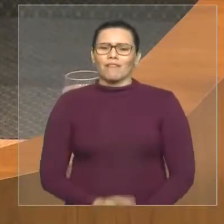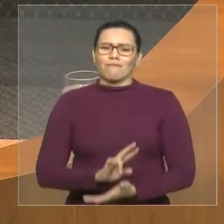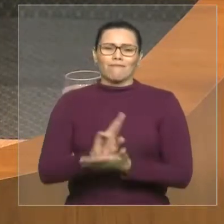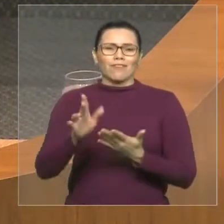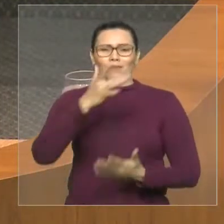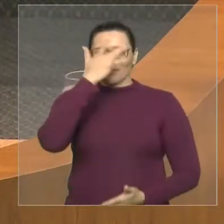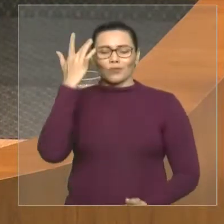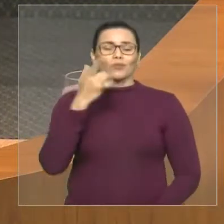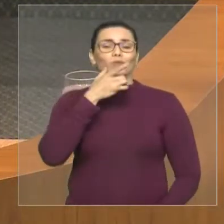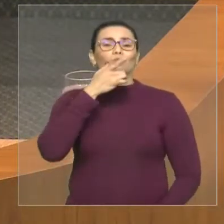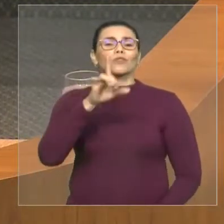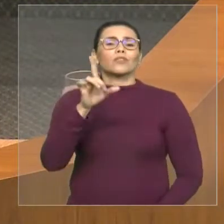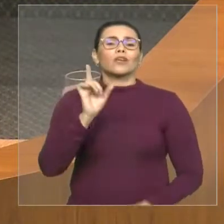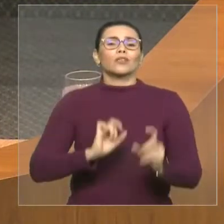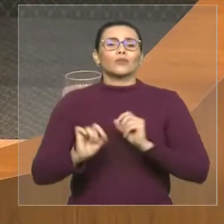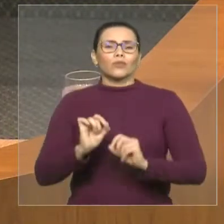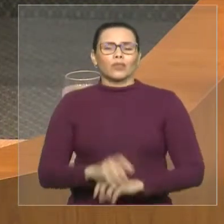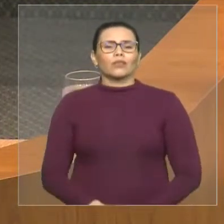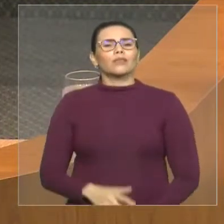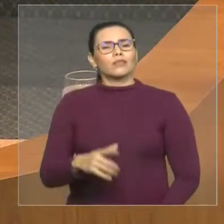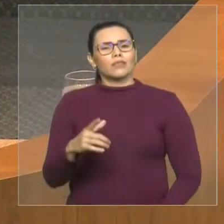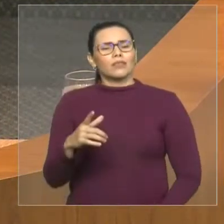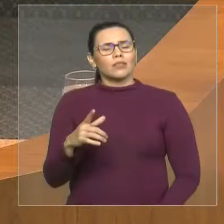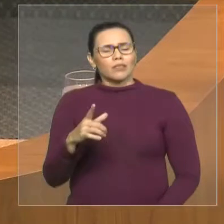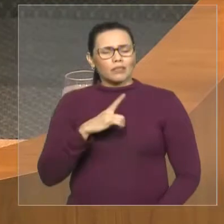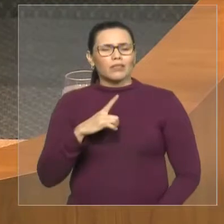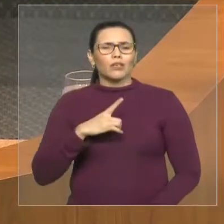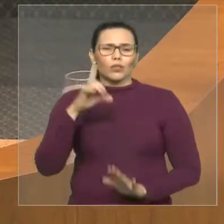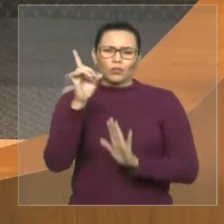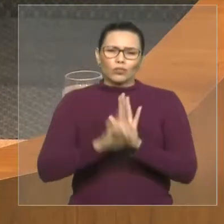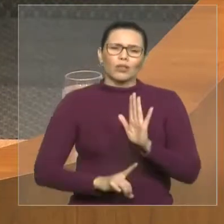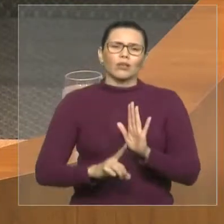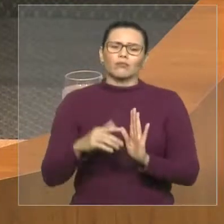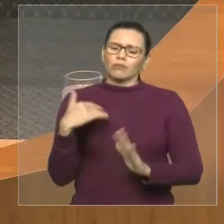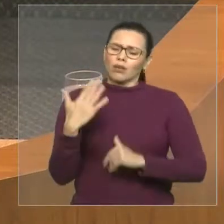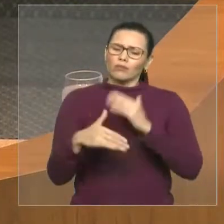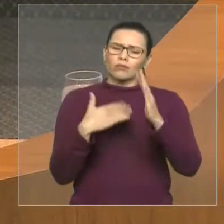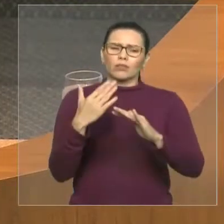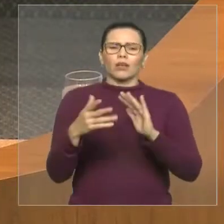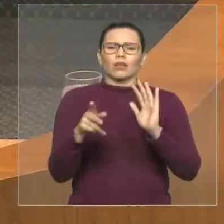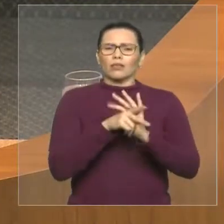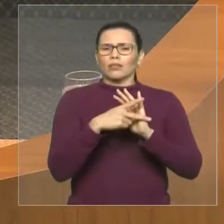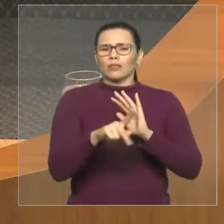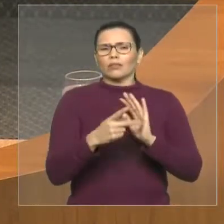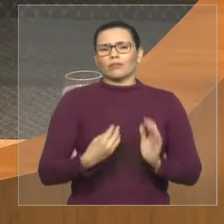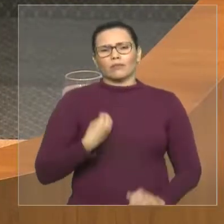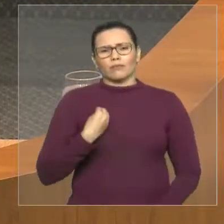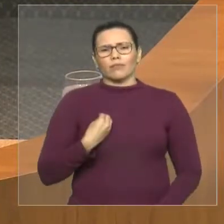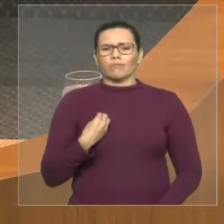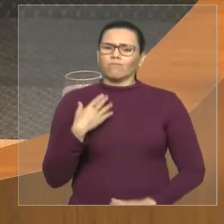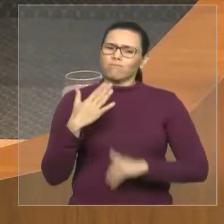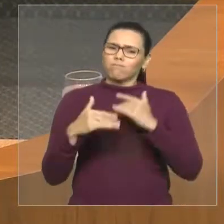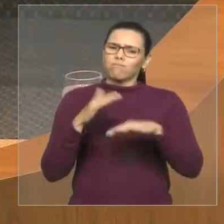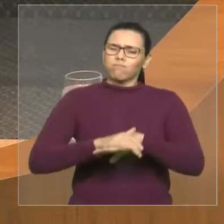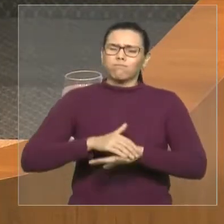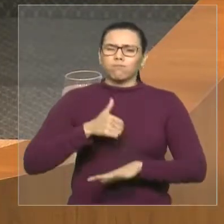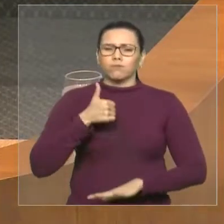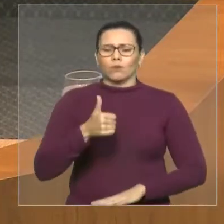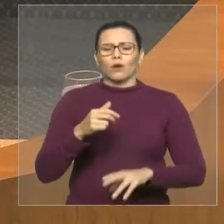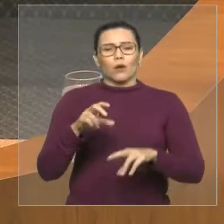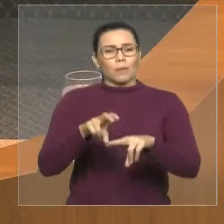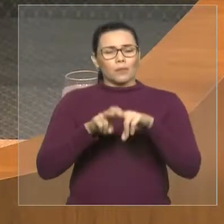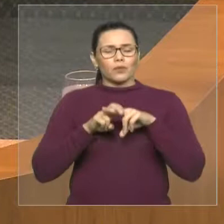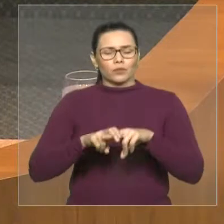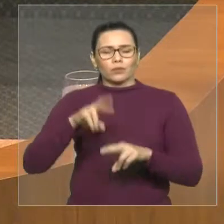conseguem garantir os seus direitos, conseguem garantir melhorias e perspectivas de vida. Por isso, senhor presidente, que eu parabenizo